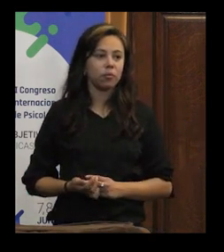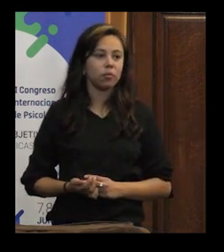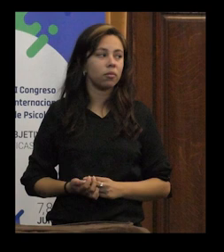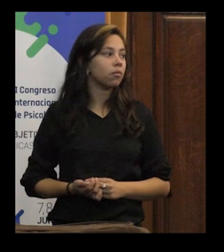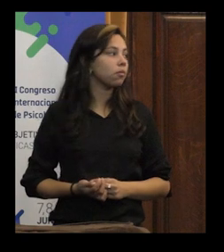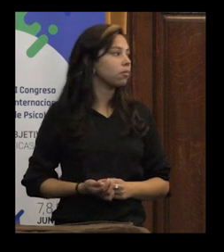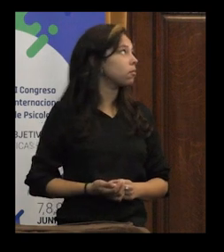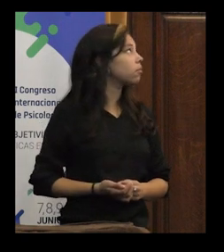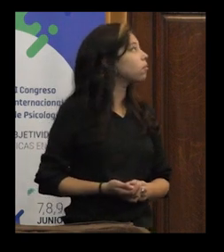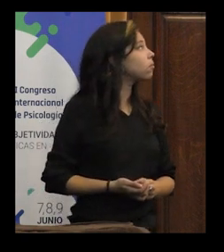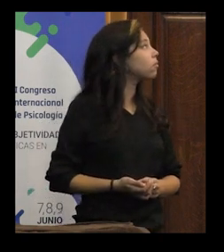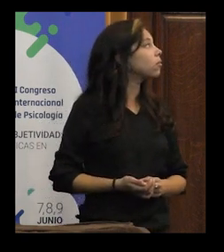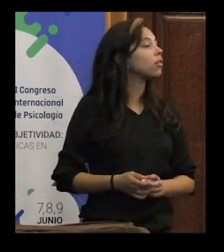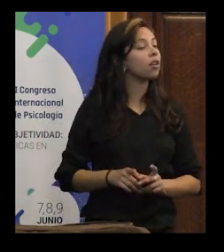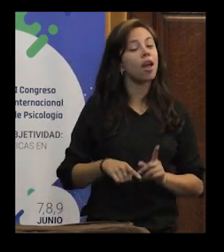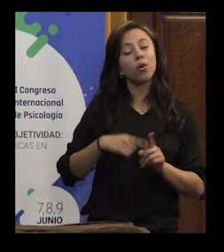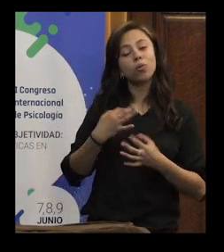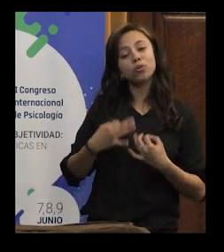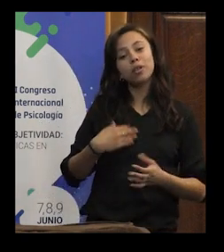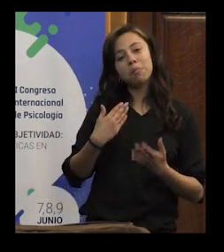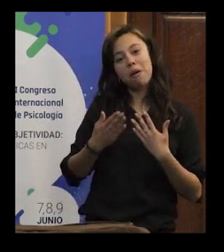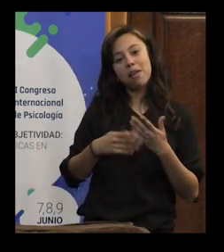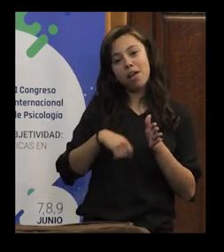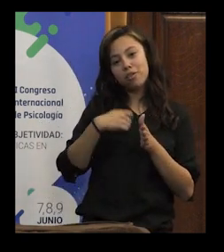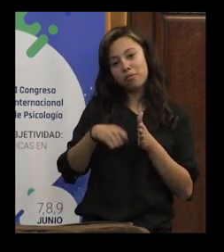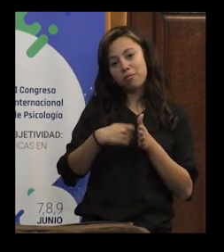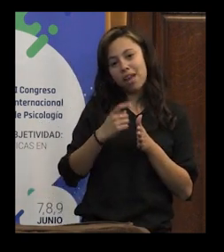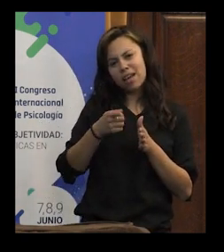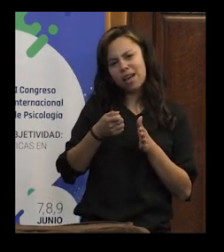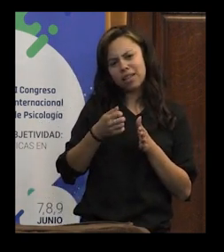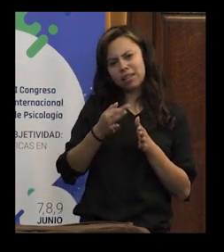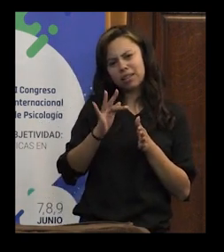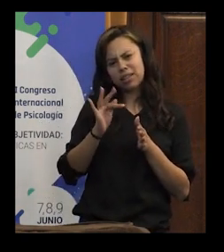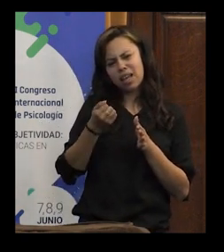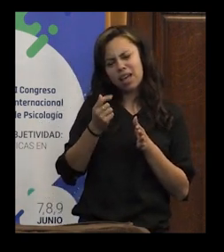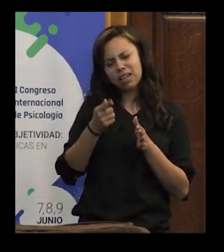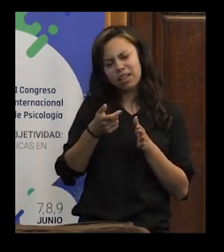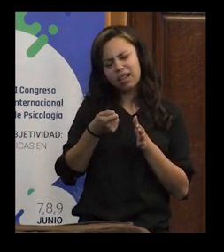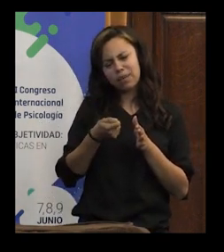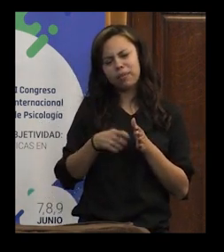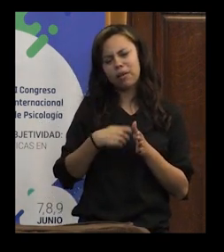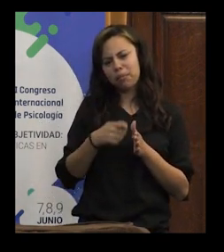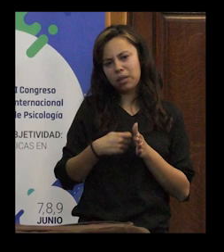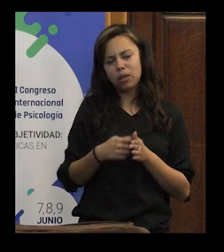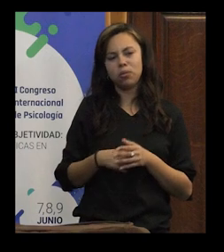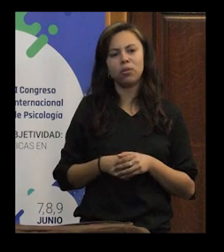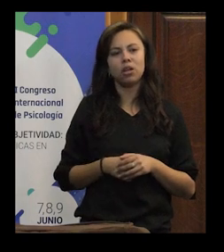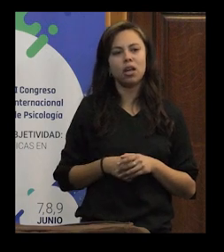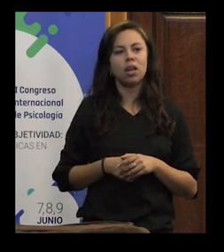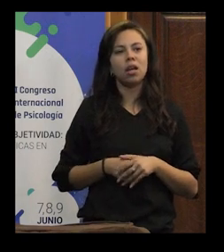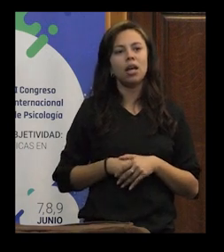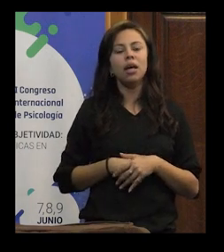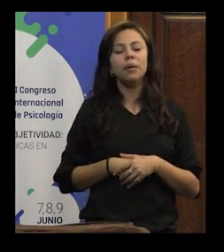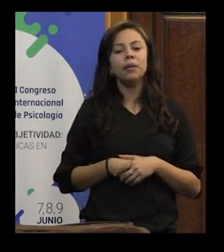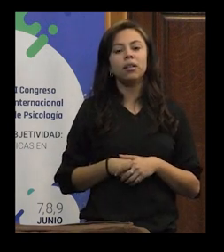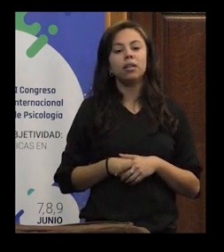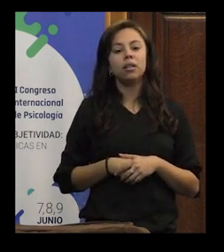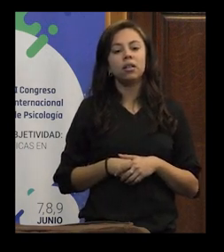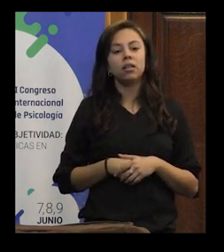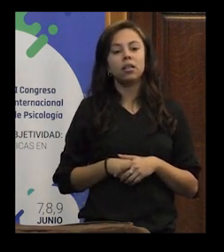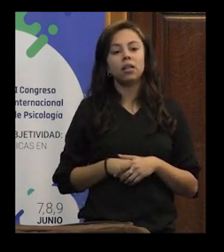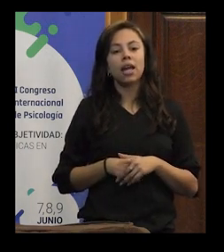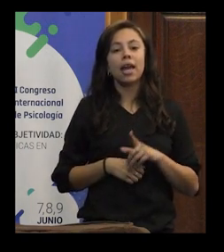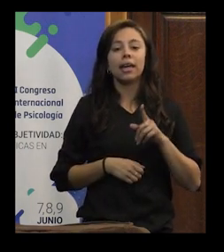película Gattaca. Não sei se vocês assistiram Gattaca. Vincent nasceu por amor. Em